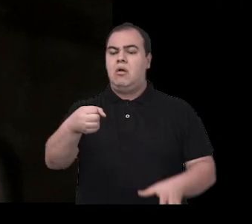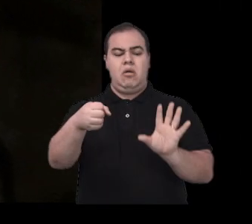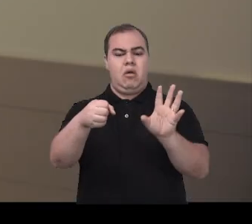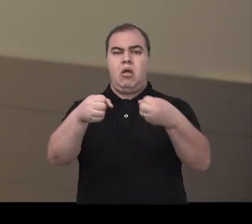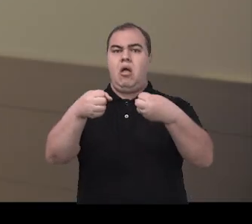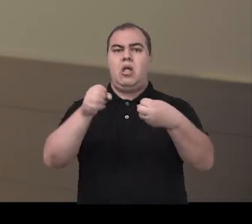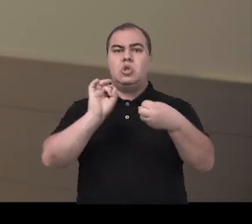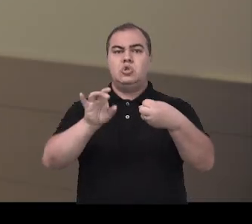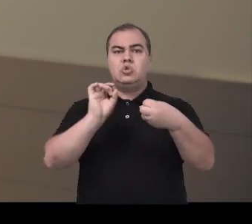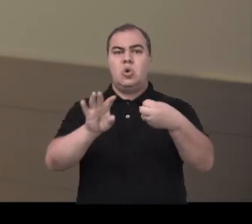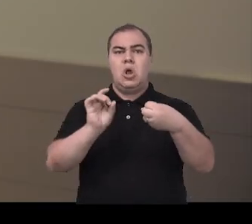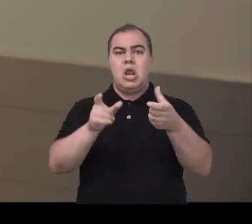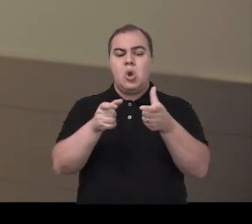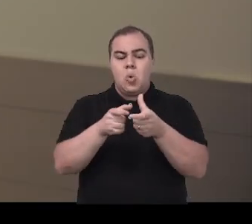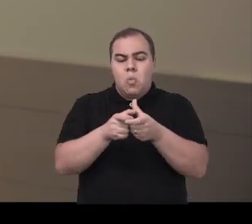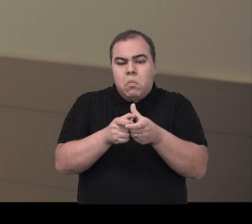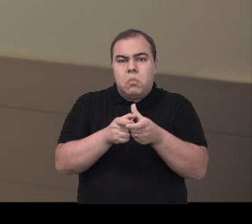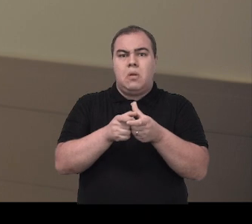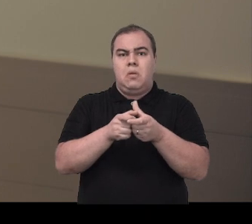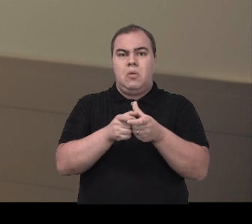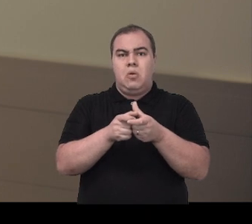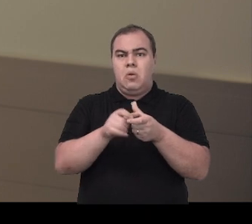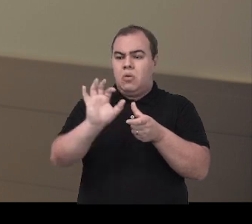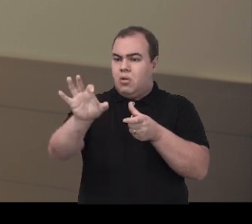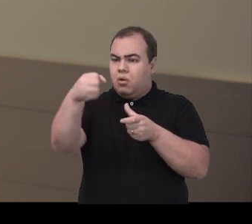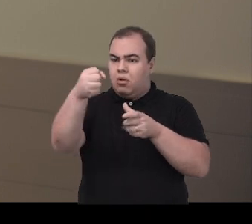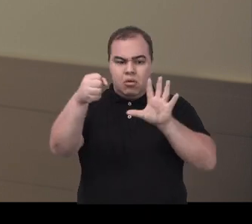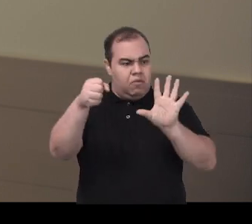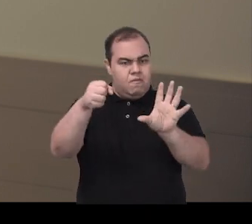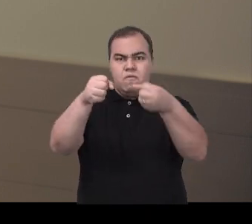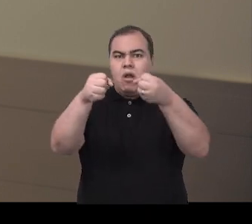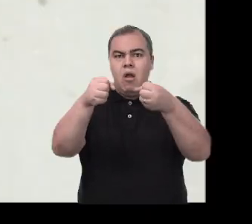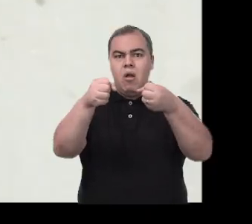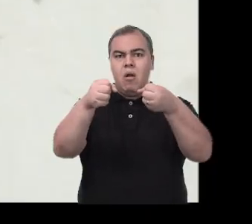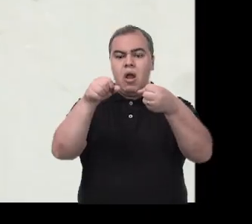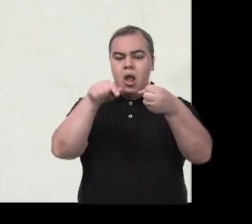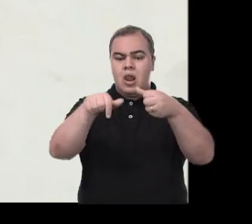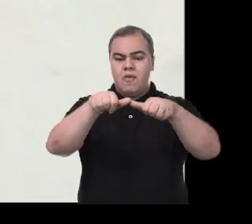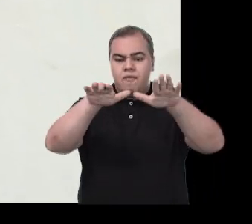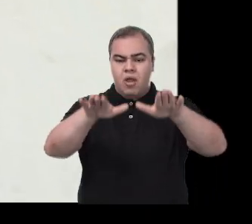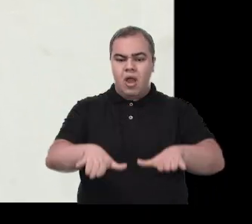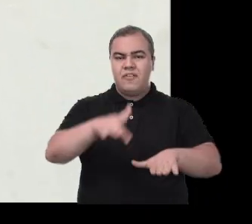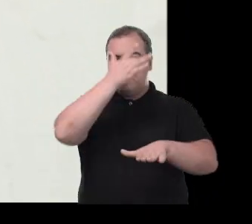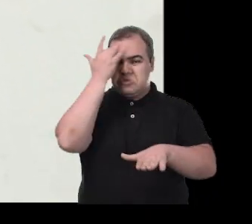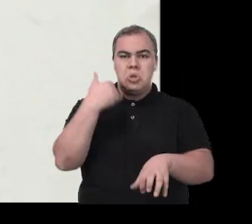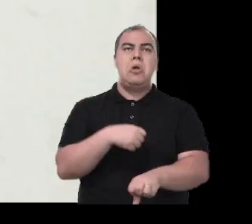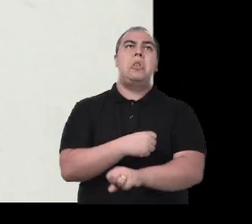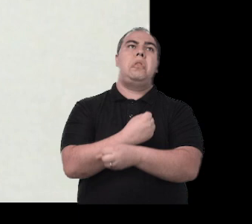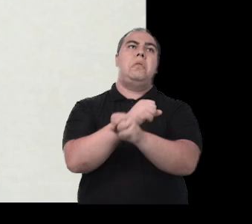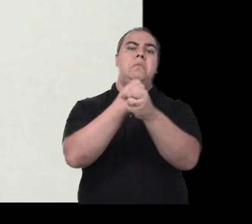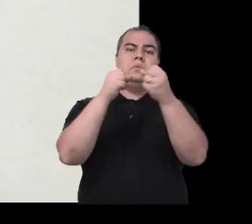pequenas. Eram cubículos fechados com ferro, com porta com grade de ferro, e ali ficavam os